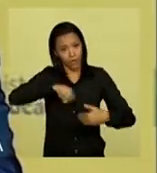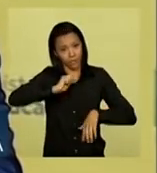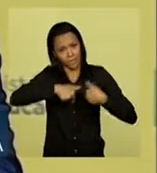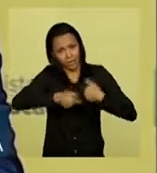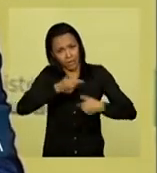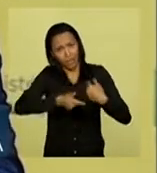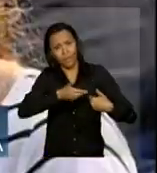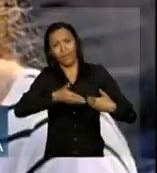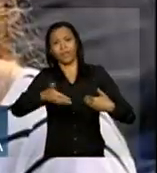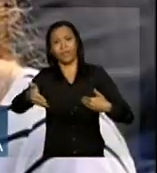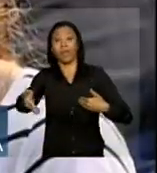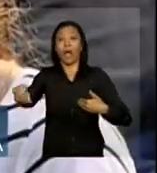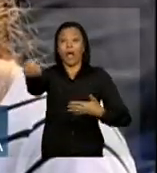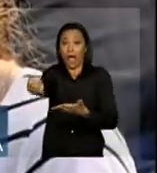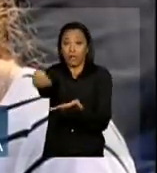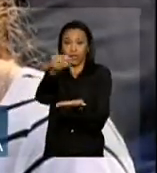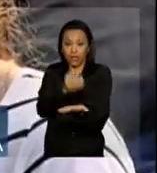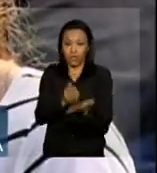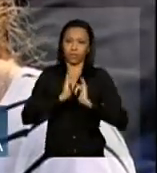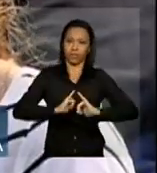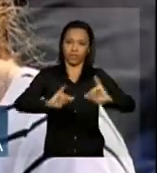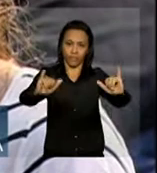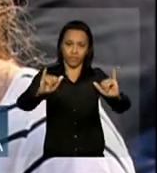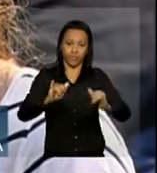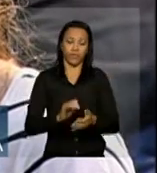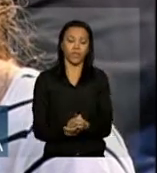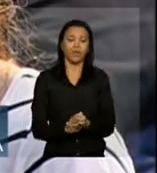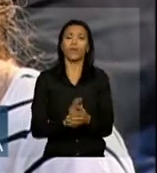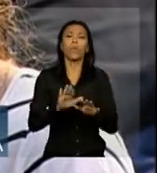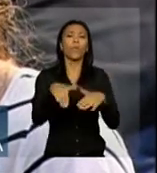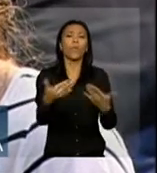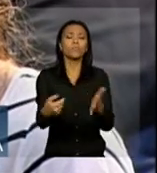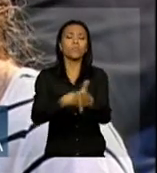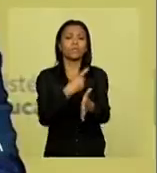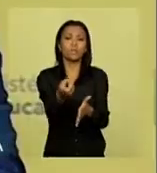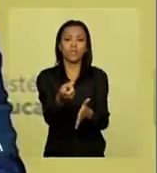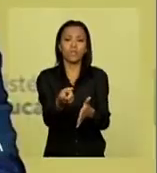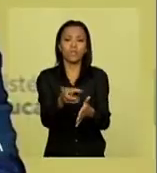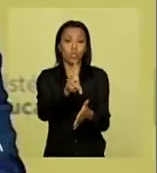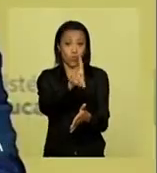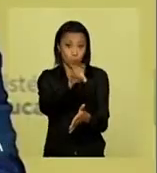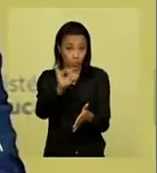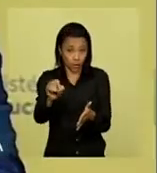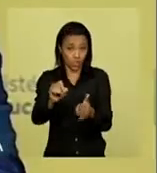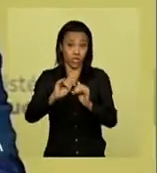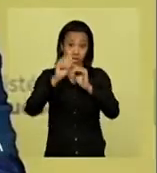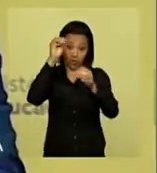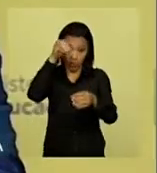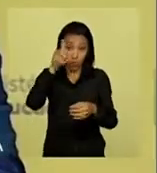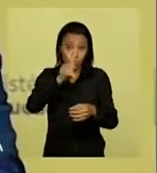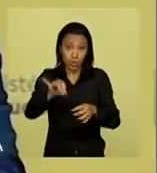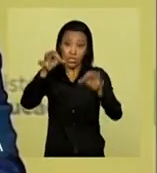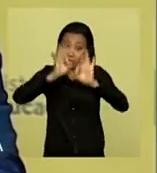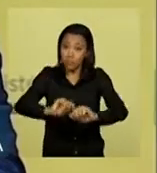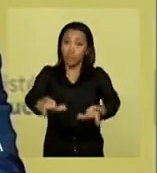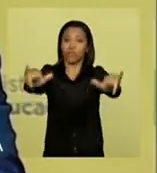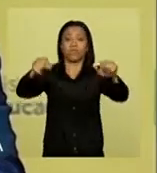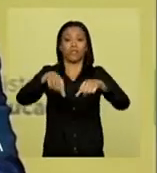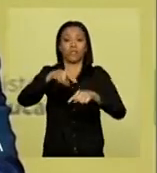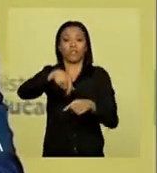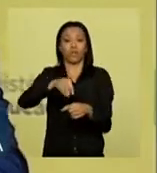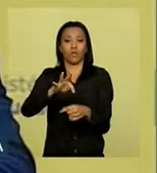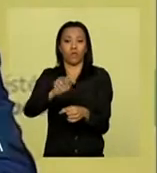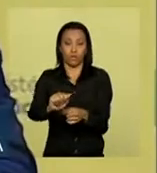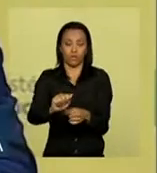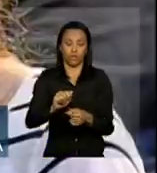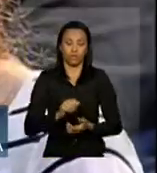para tentar antecipar e 60 dias eu dizer prazo a contar a partir de quando do dia do divulgação da nota do ENEM divulgação da